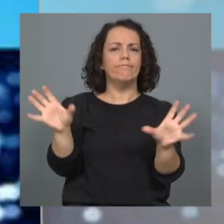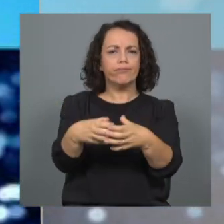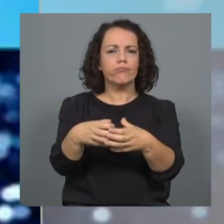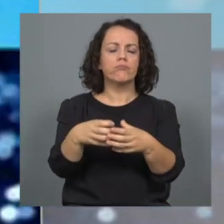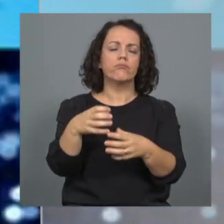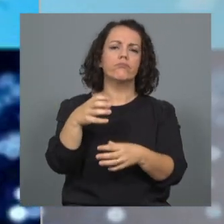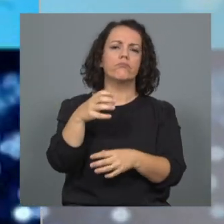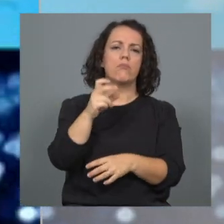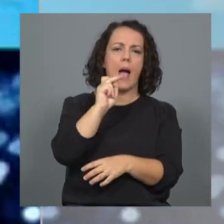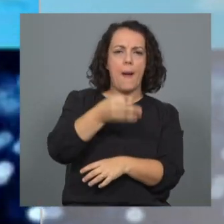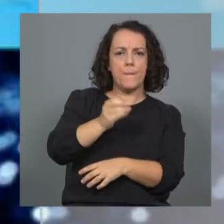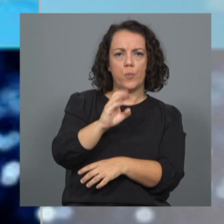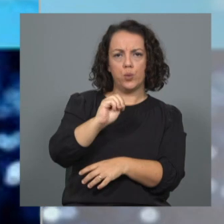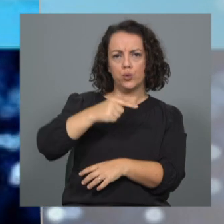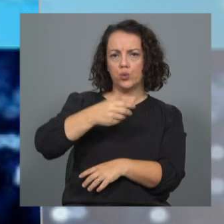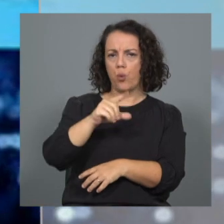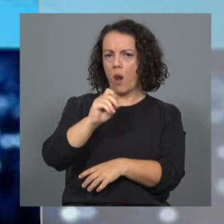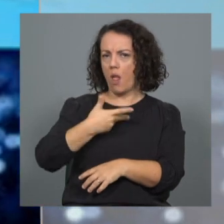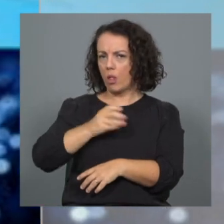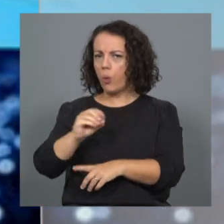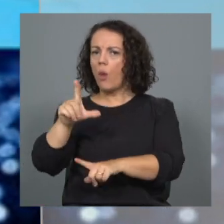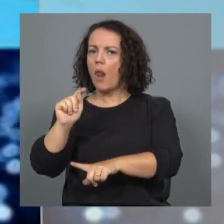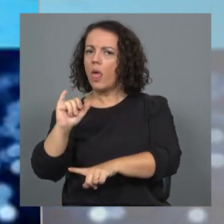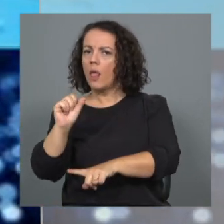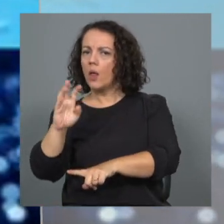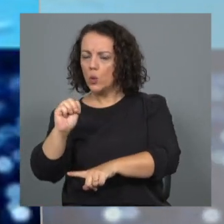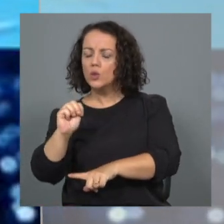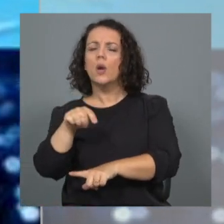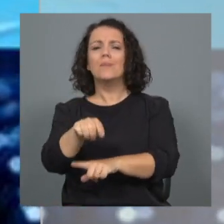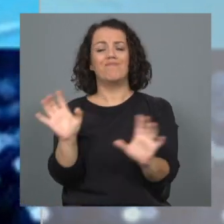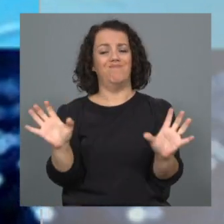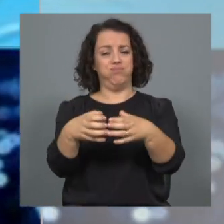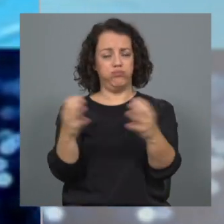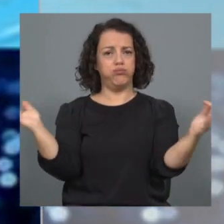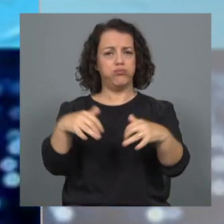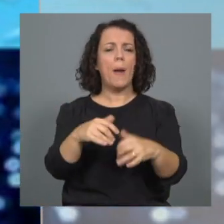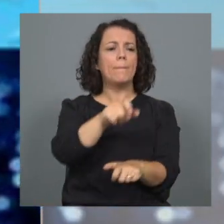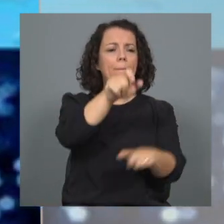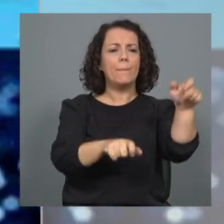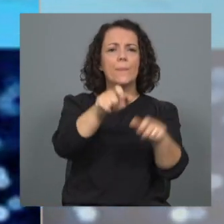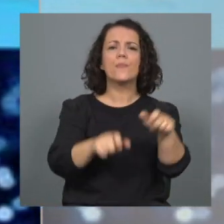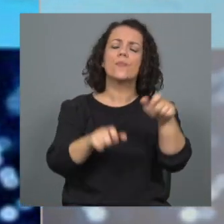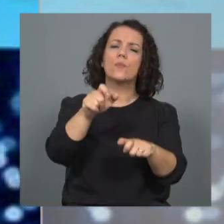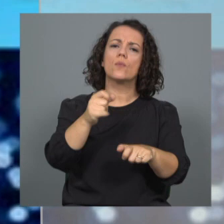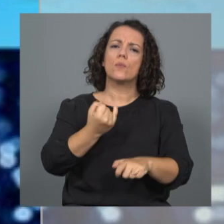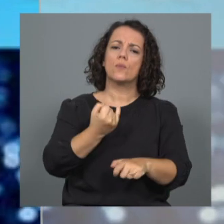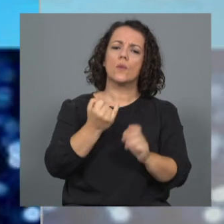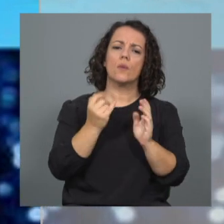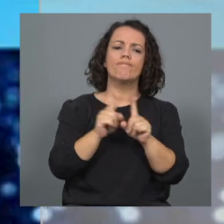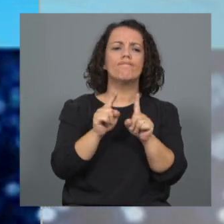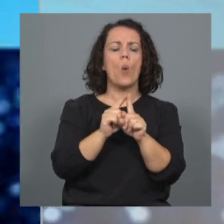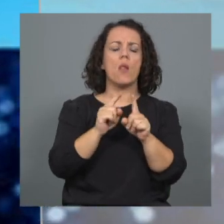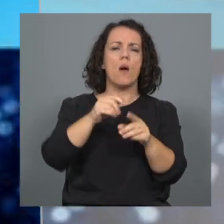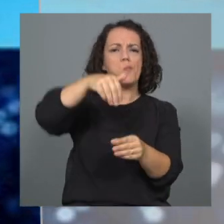um encontro que junta crentes das mais diversas identidades de